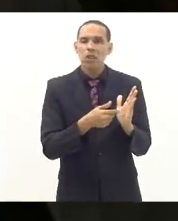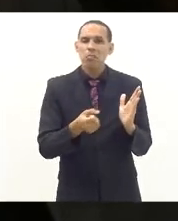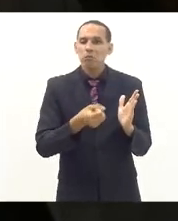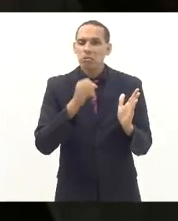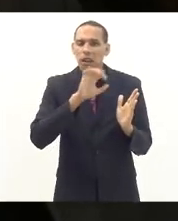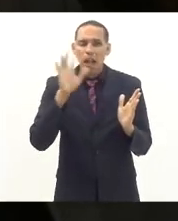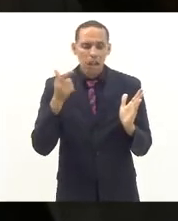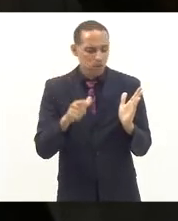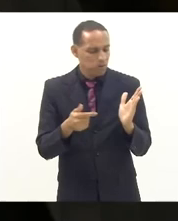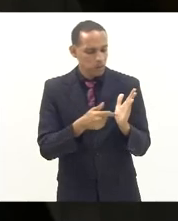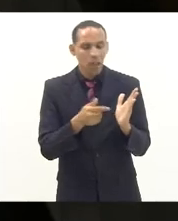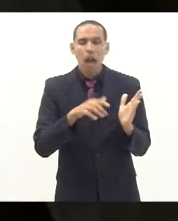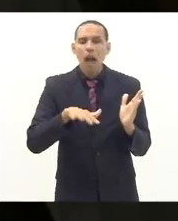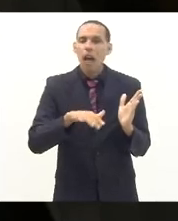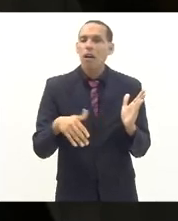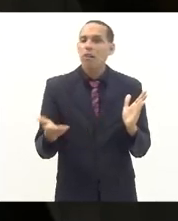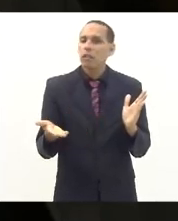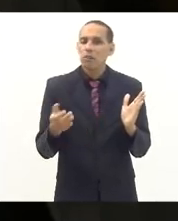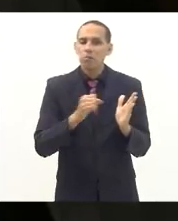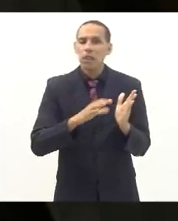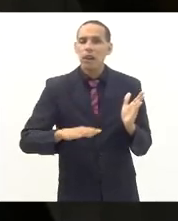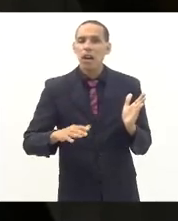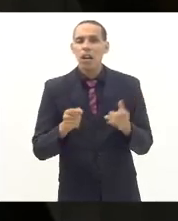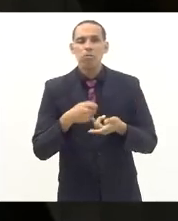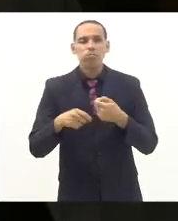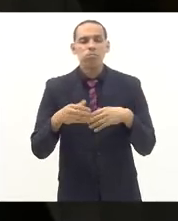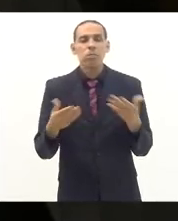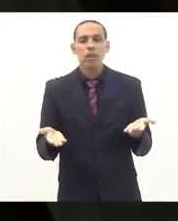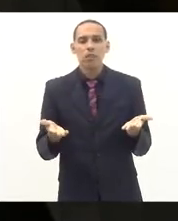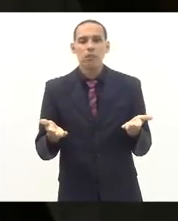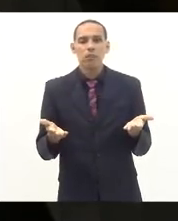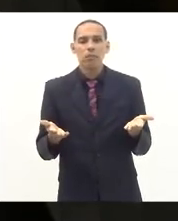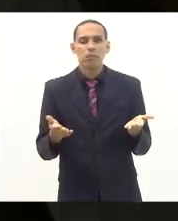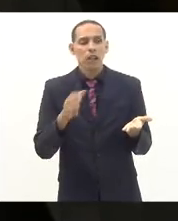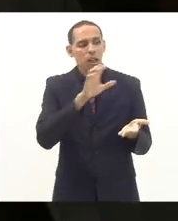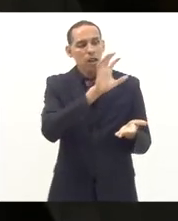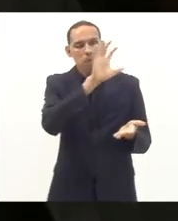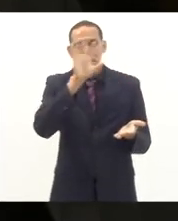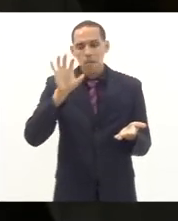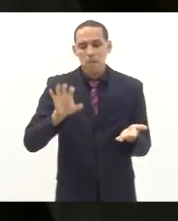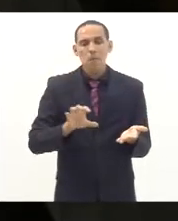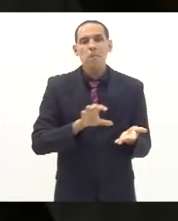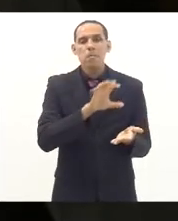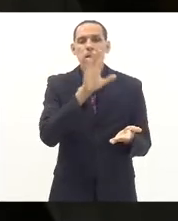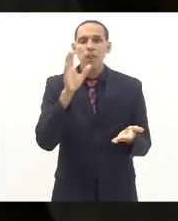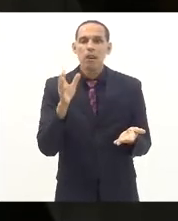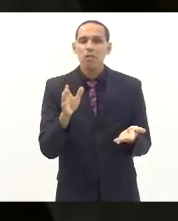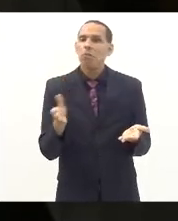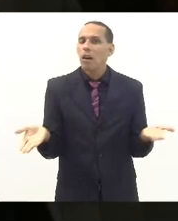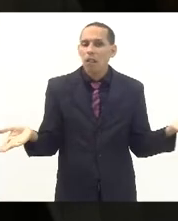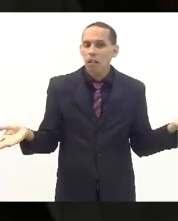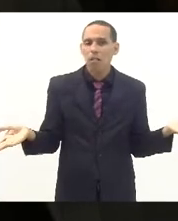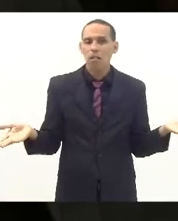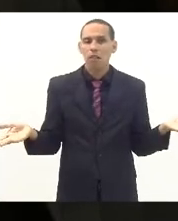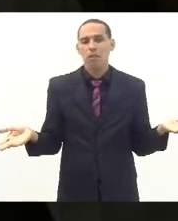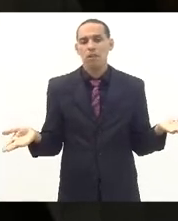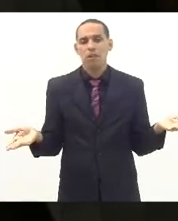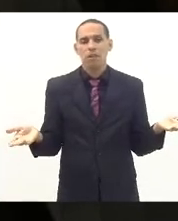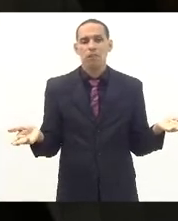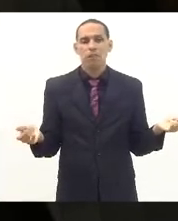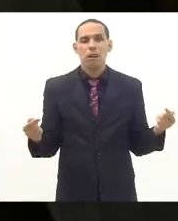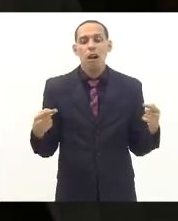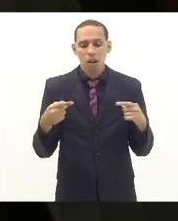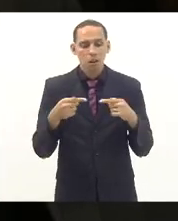as áreas Quais são as atividades econômicas Quais são as regiões cruzadas com essas áreas de desenvolvimento